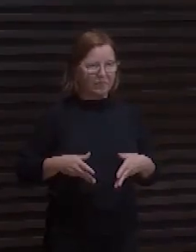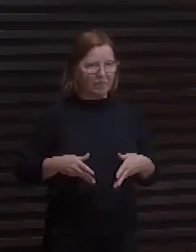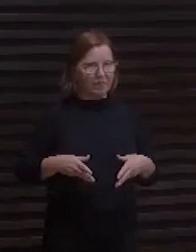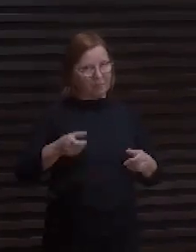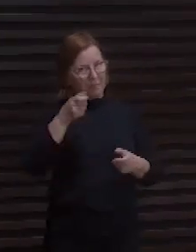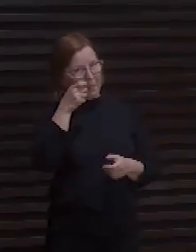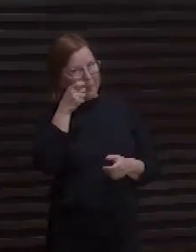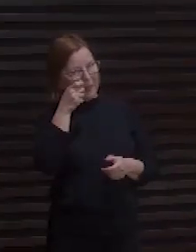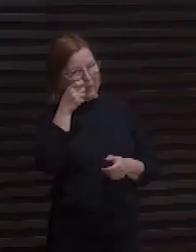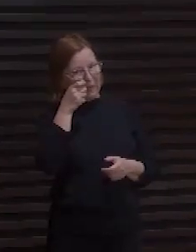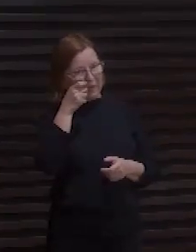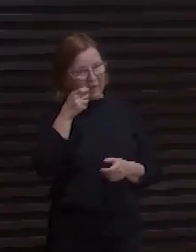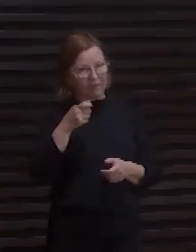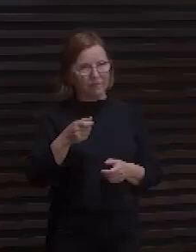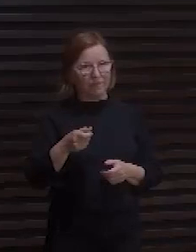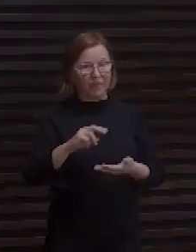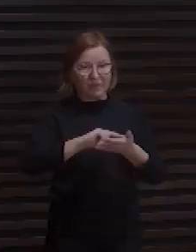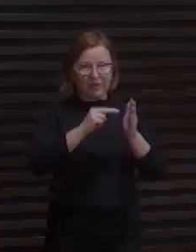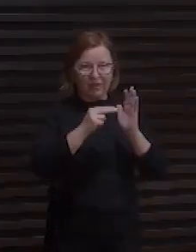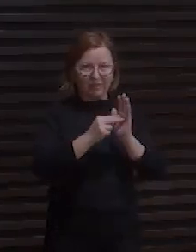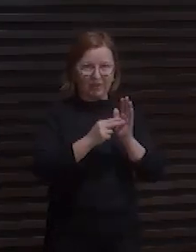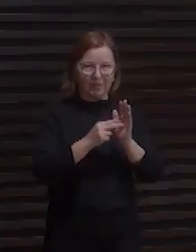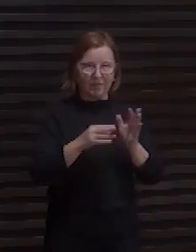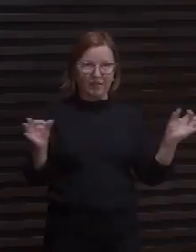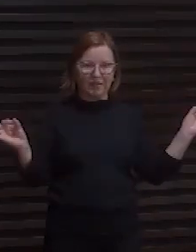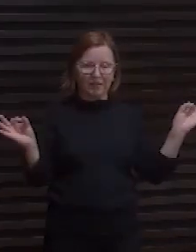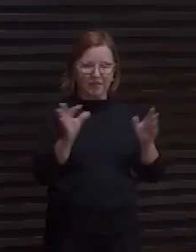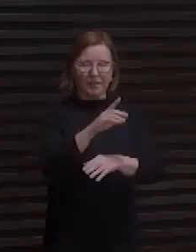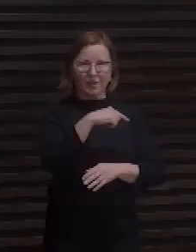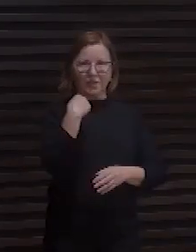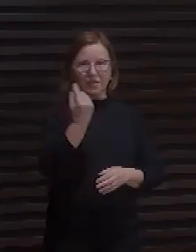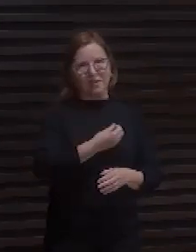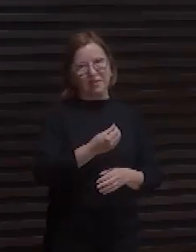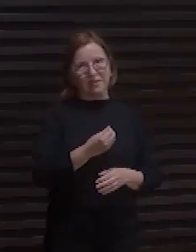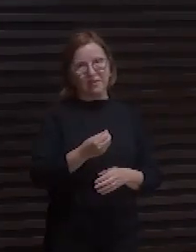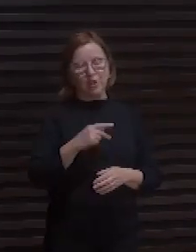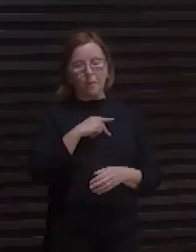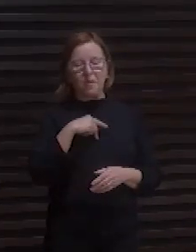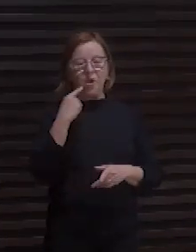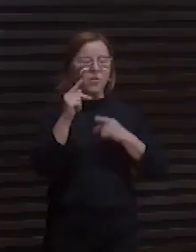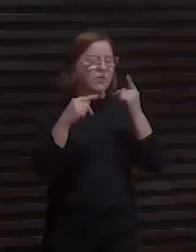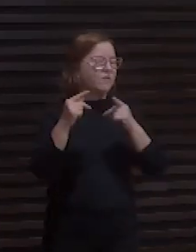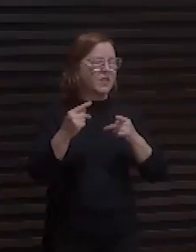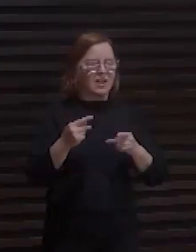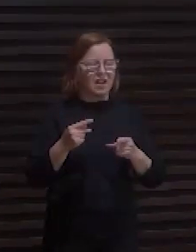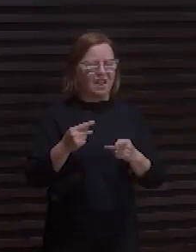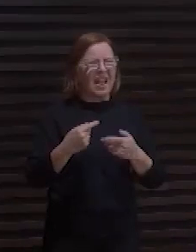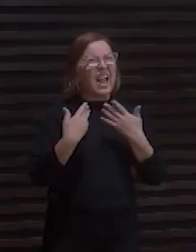prestem atenção, ali o sentido é a integralidade do nosso ser. Paulo não está dizendo, e ofereçam o seu